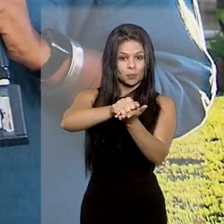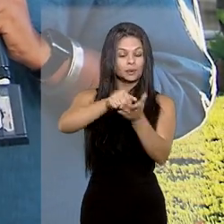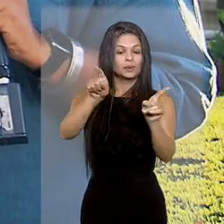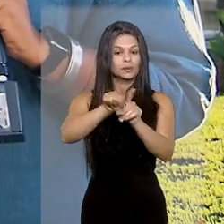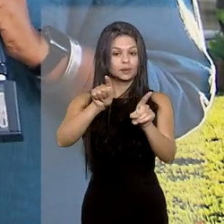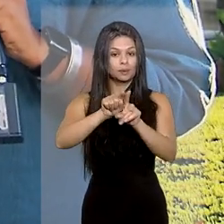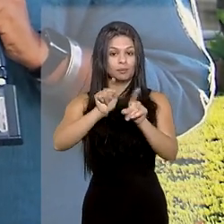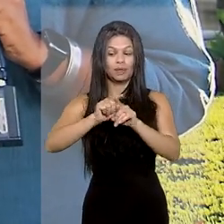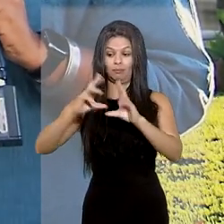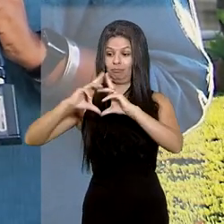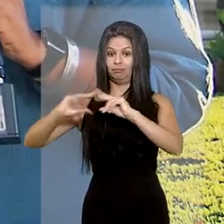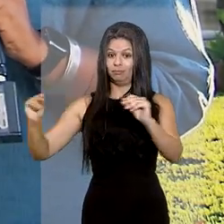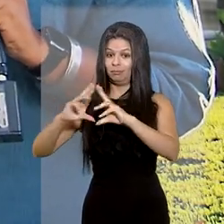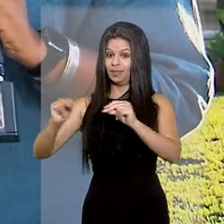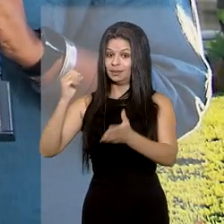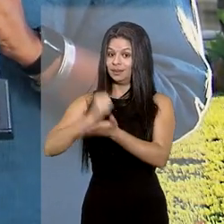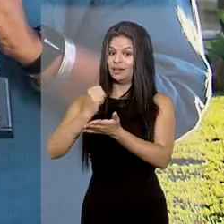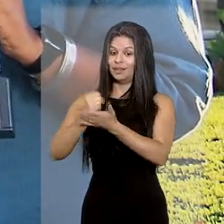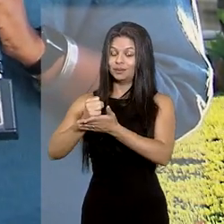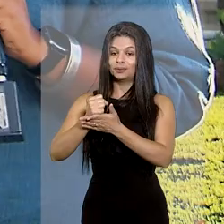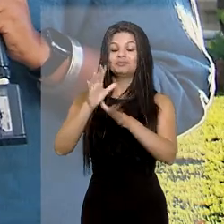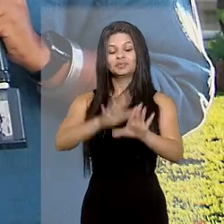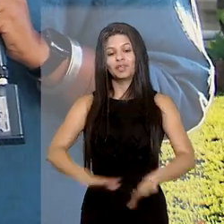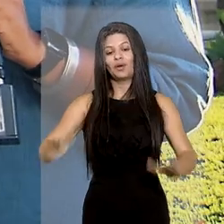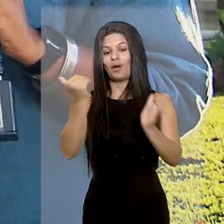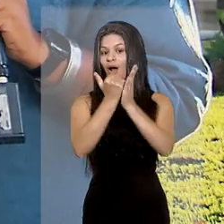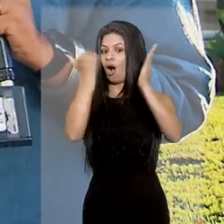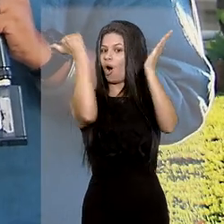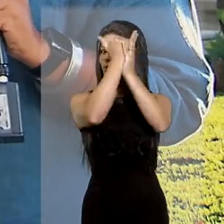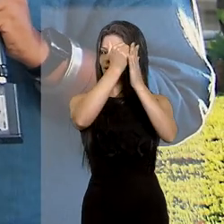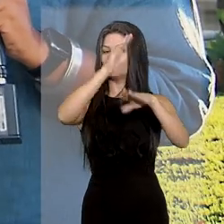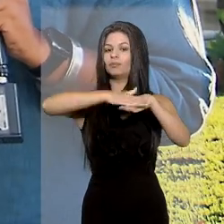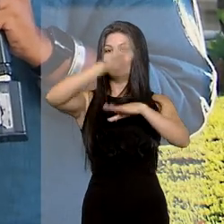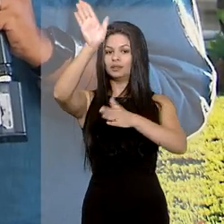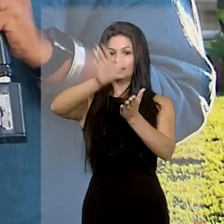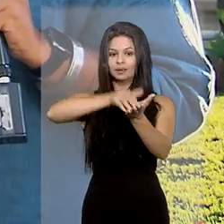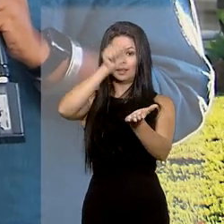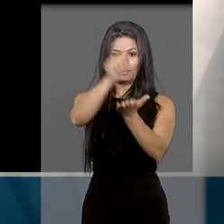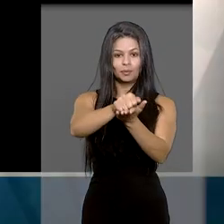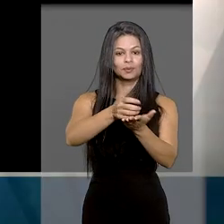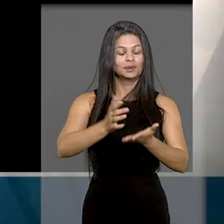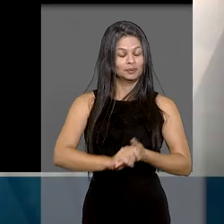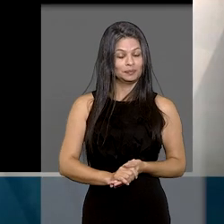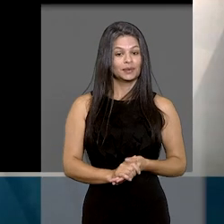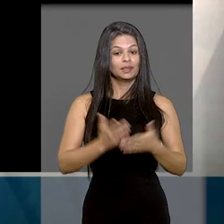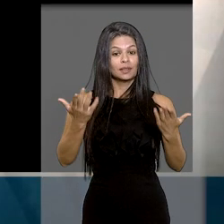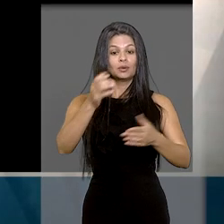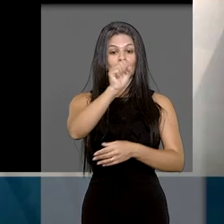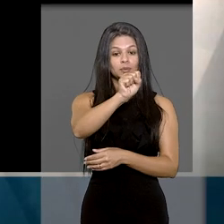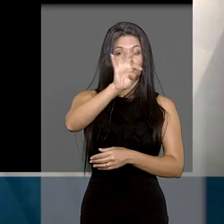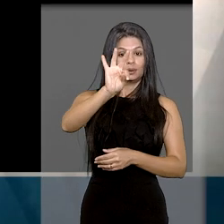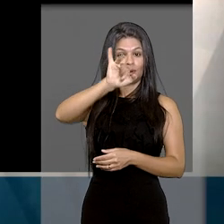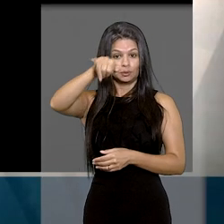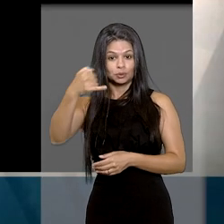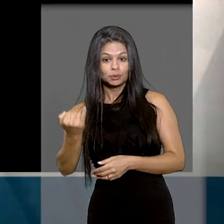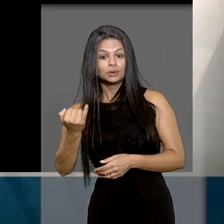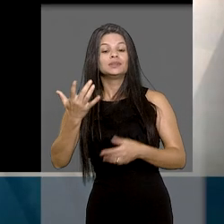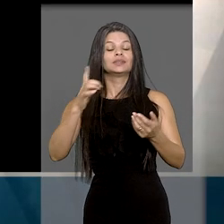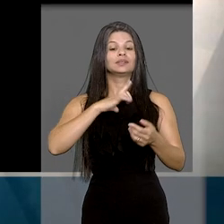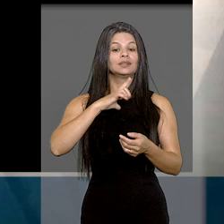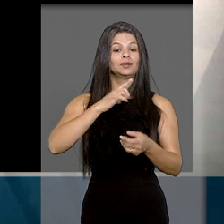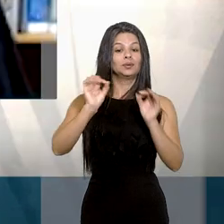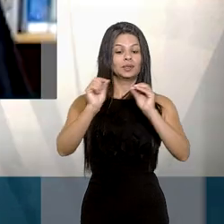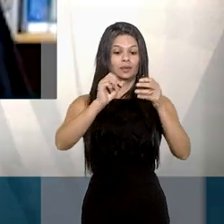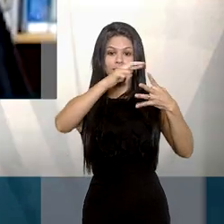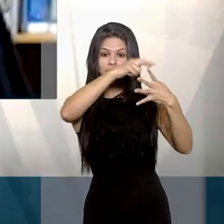Tribunal de Justiça do Distrito Federal e dos territórios aumentou o valor da condenação no Superior Tribunal de Justiça o relator